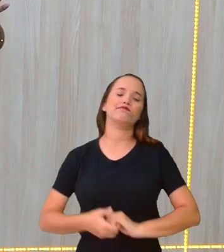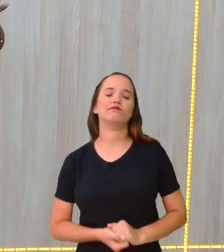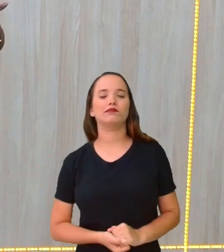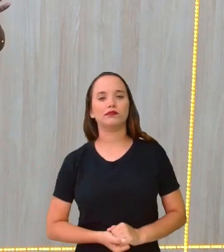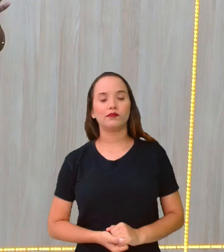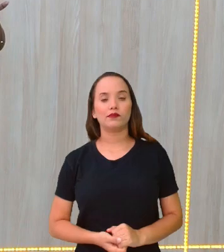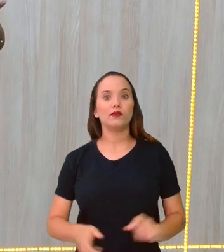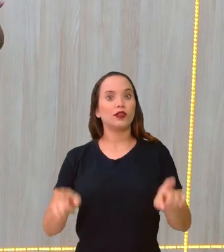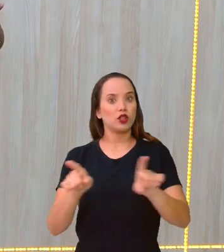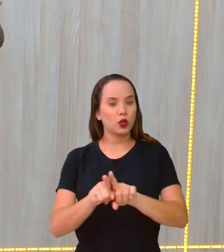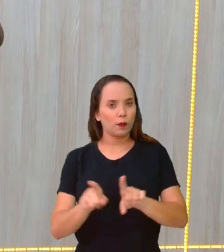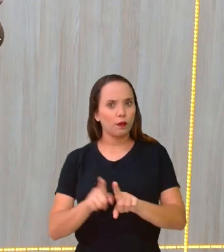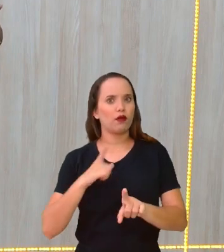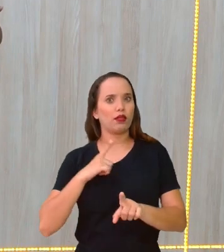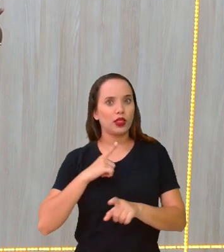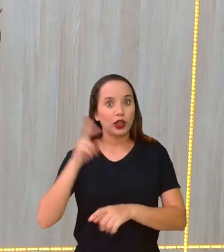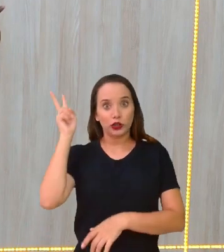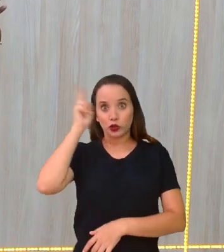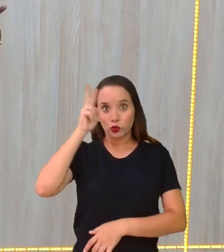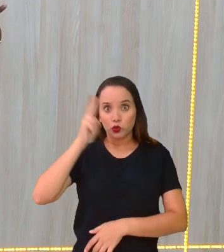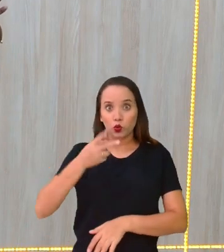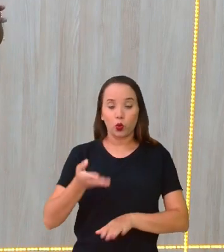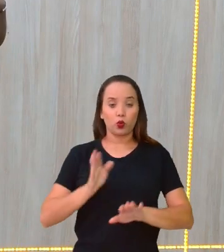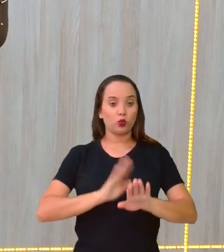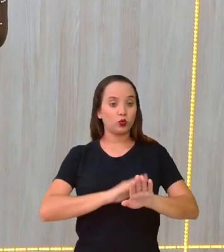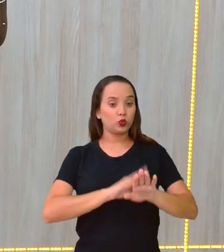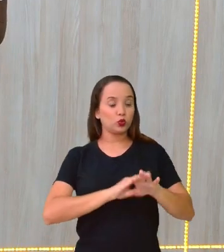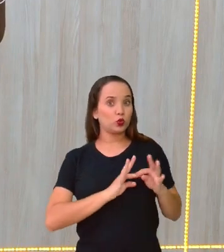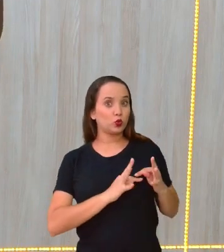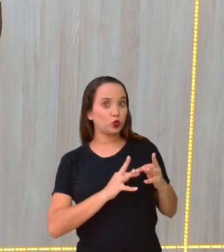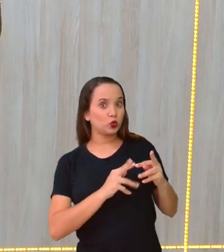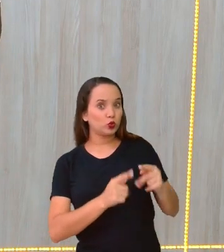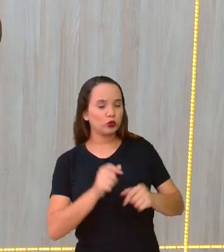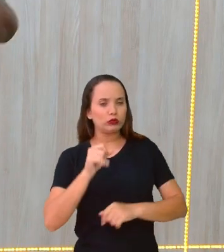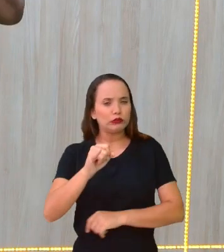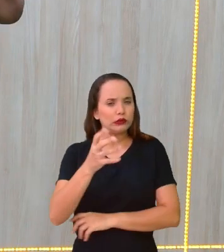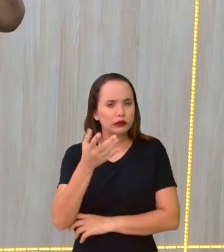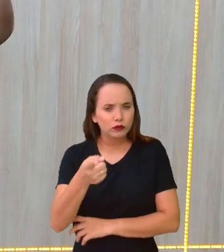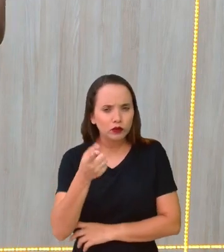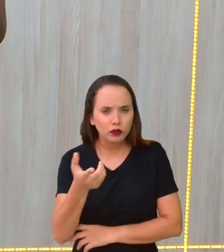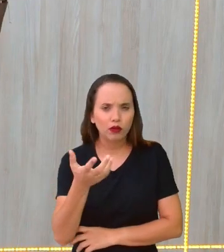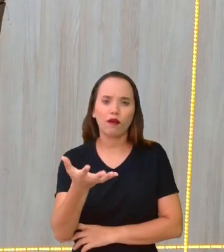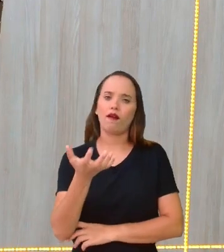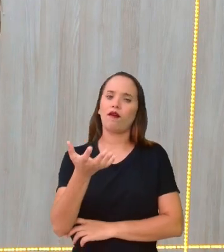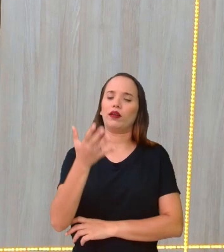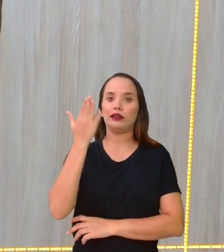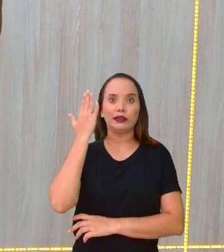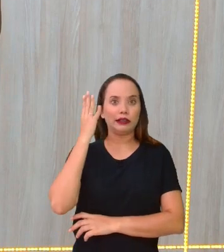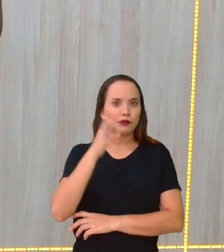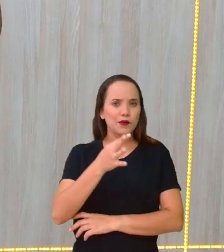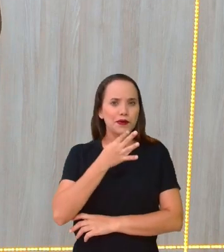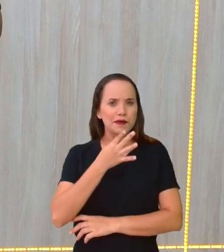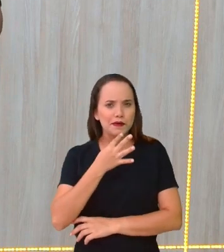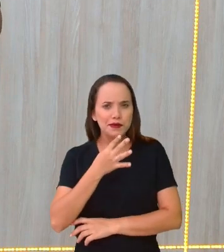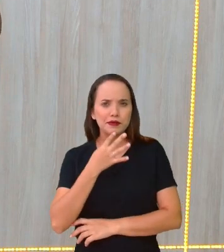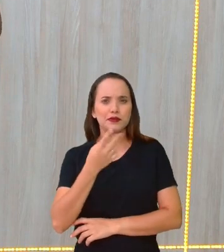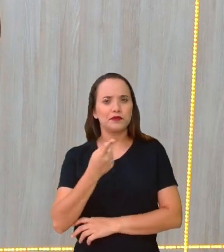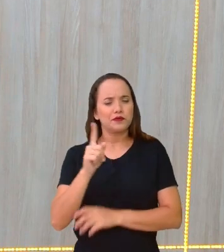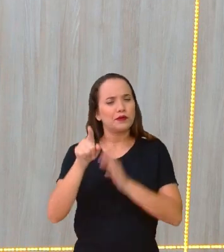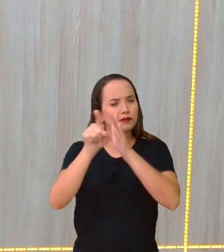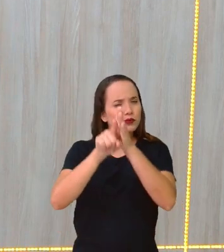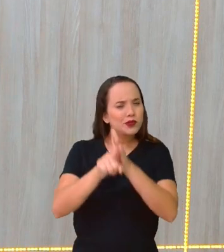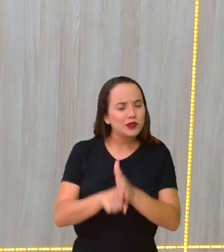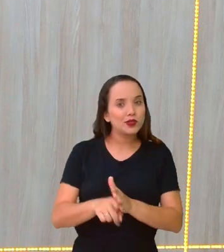Inclusive, tem história por trás de tudo. Se você quer saber, é só você pesquisar e procurar as histórias das coisas